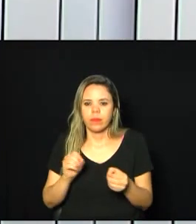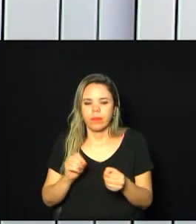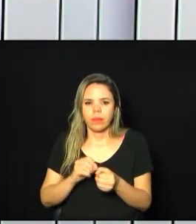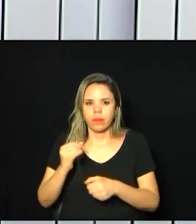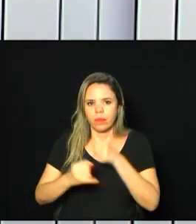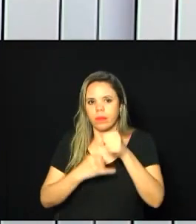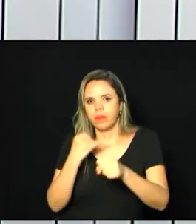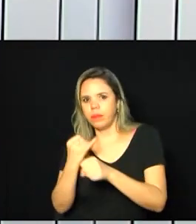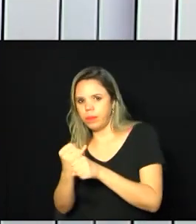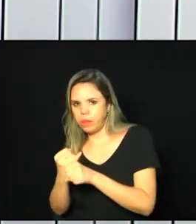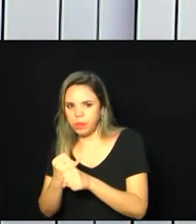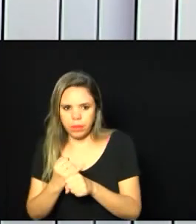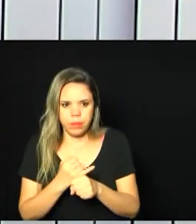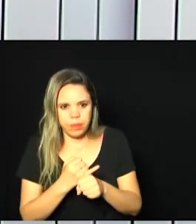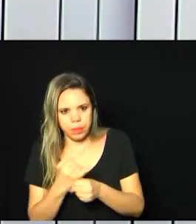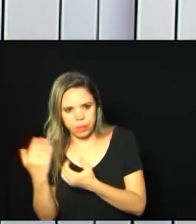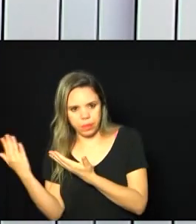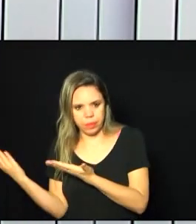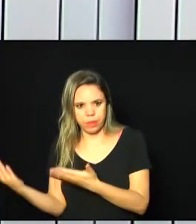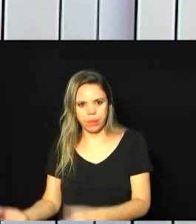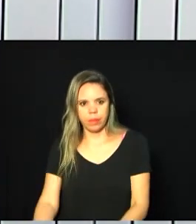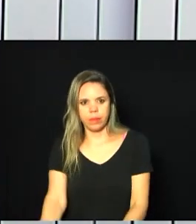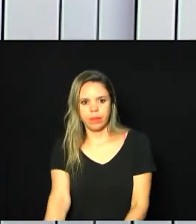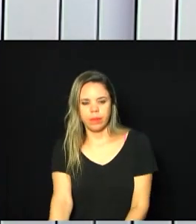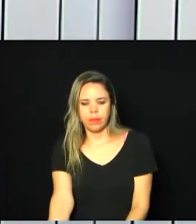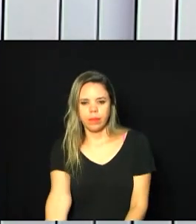pela internet e pelo site